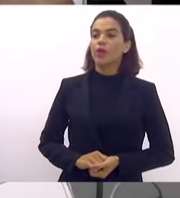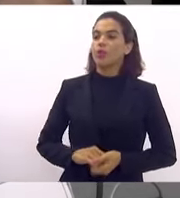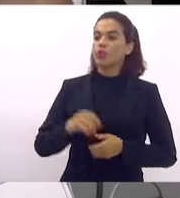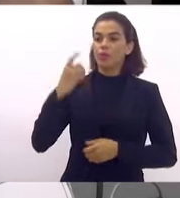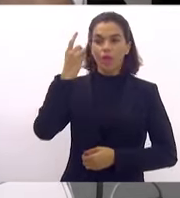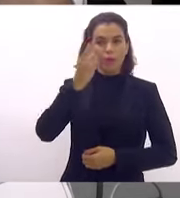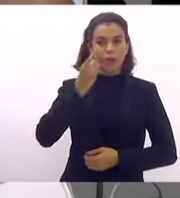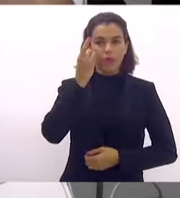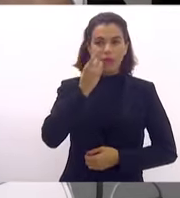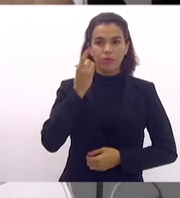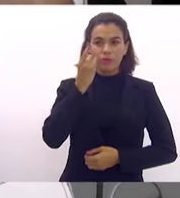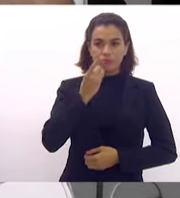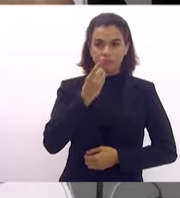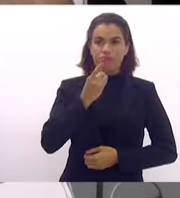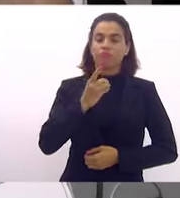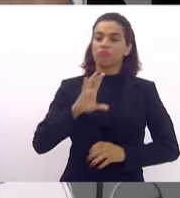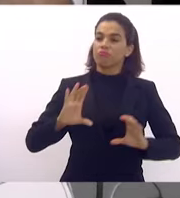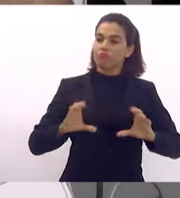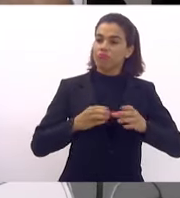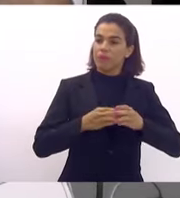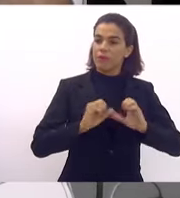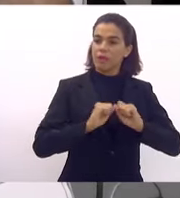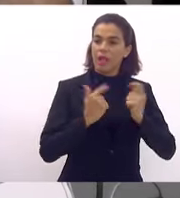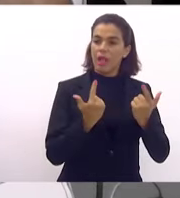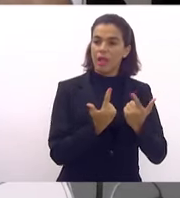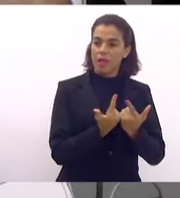parlamentar da nossa Alerj de tombar